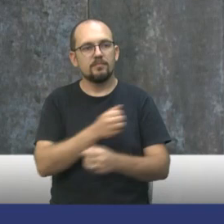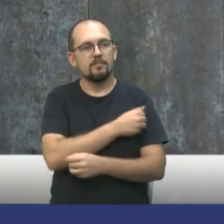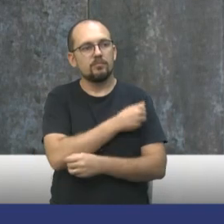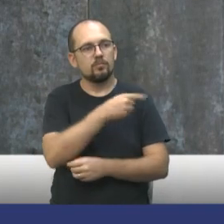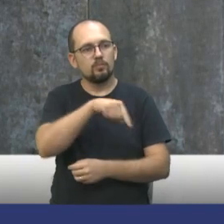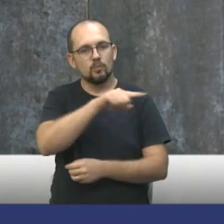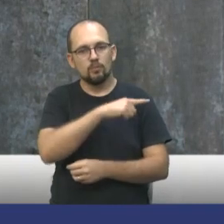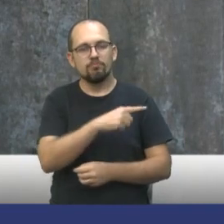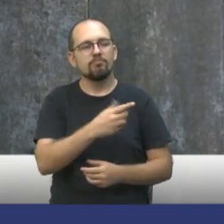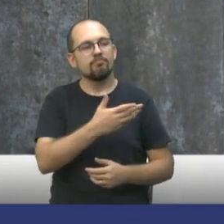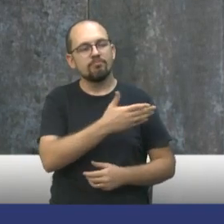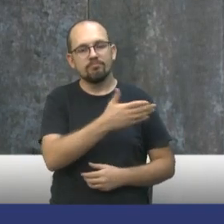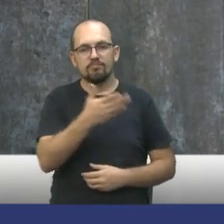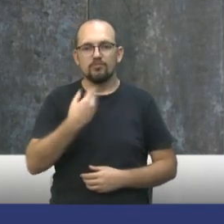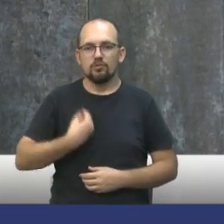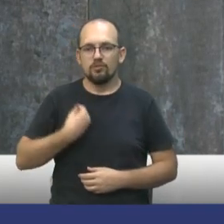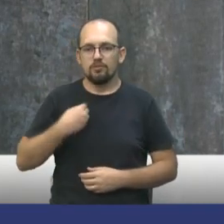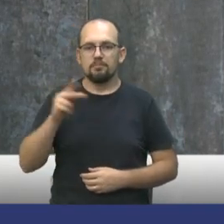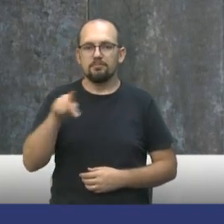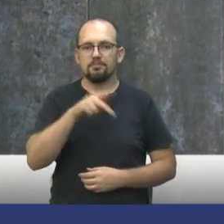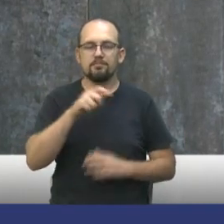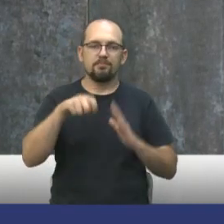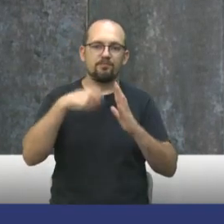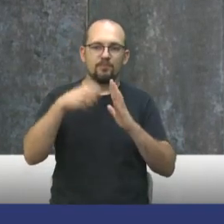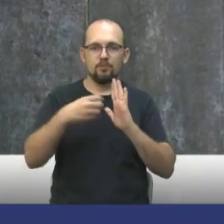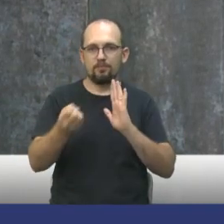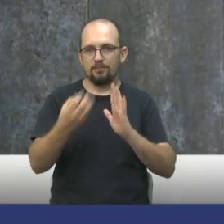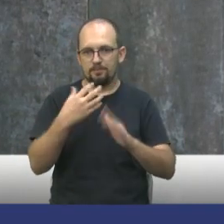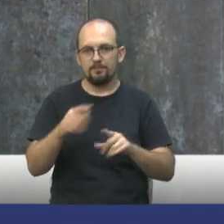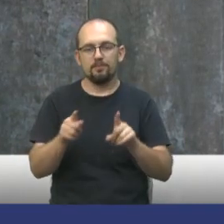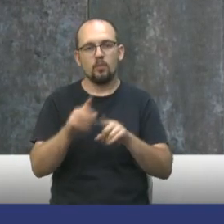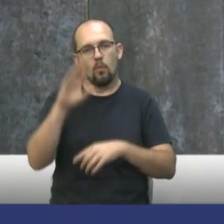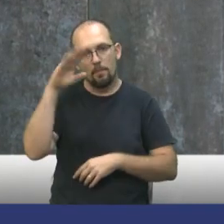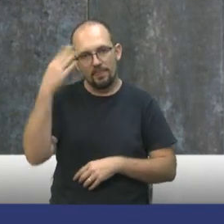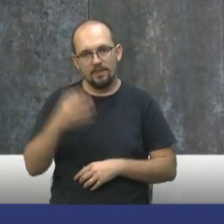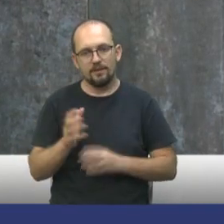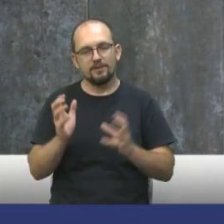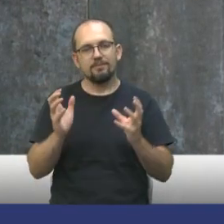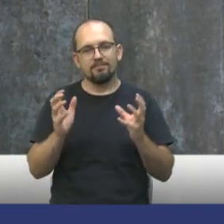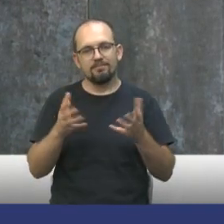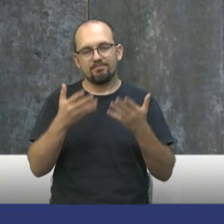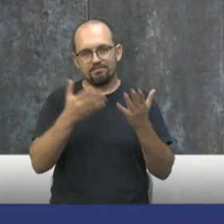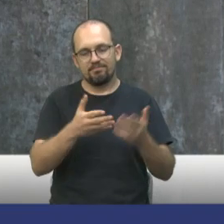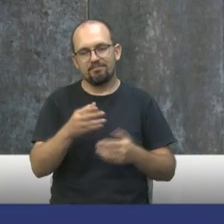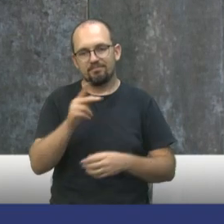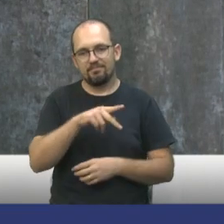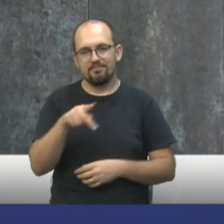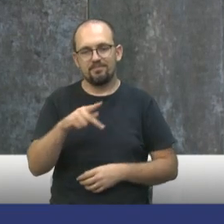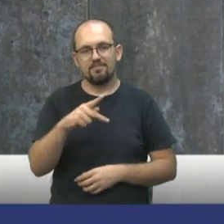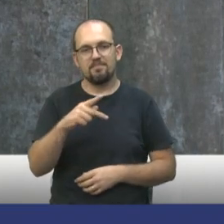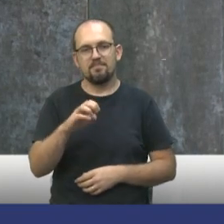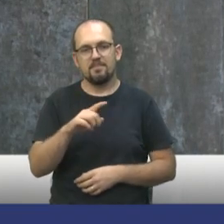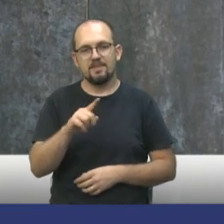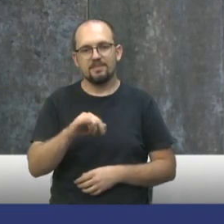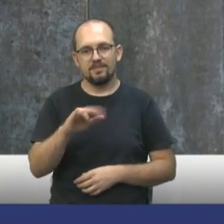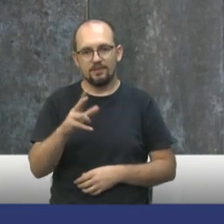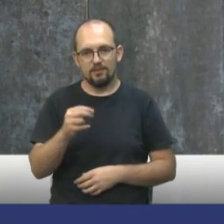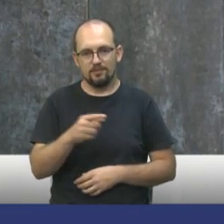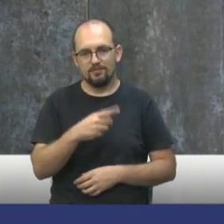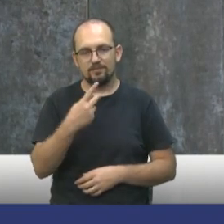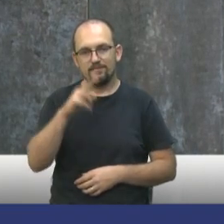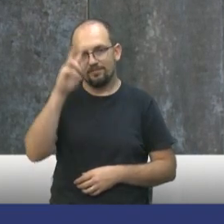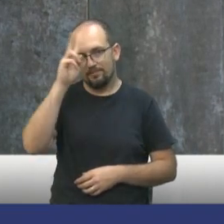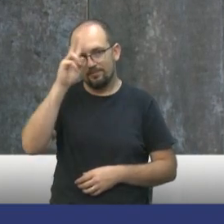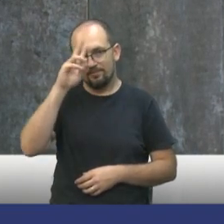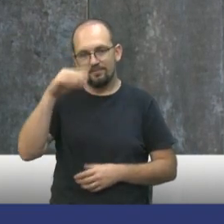os mestres que participaram deste vídeo de homenagem ao mestre Pezinho, né, e que contou um pouco também da história de vida dele dentro